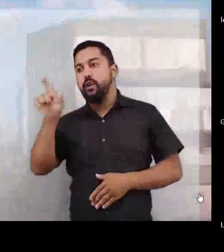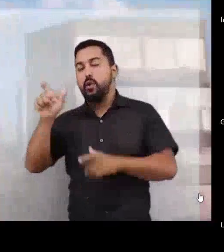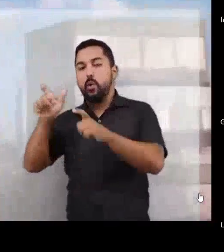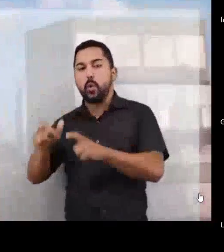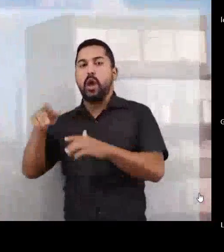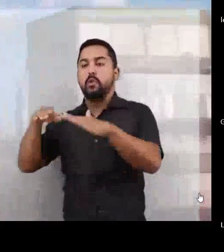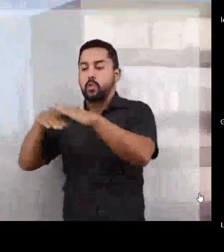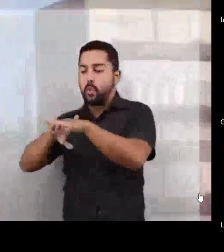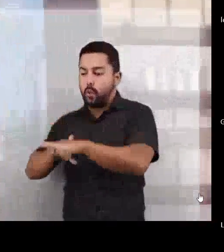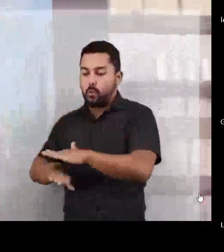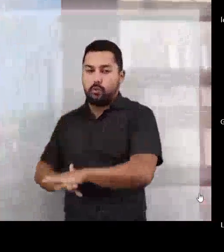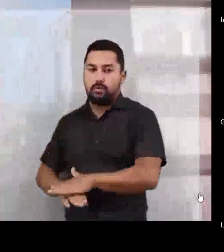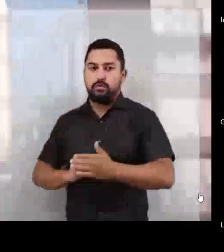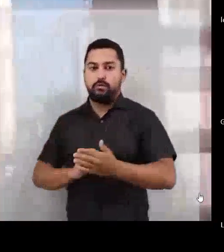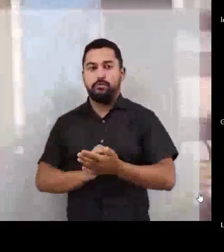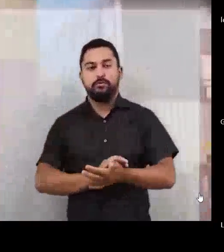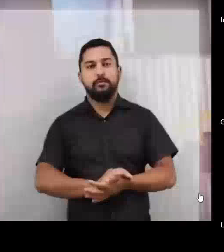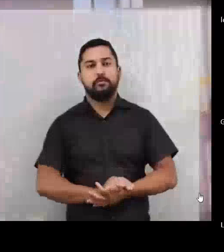estocagem.